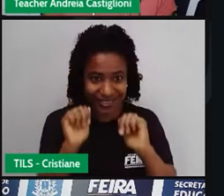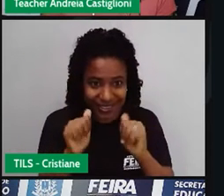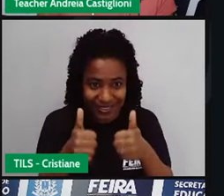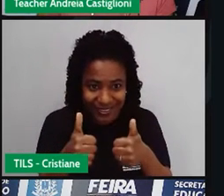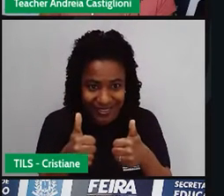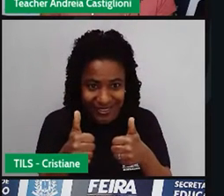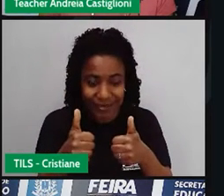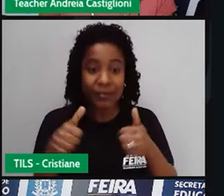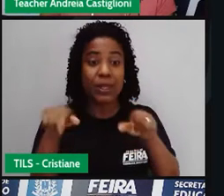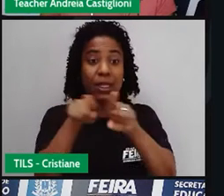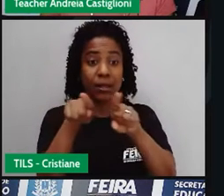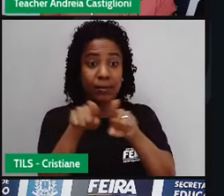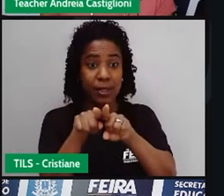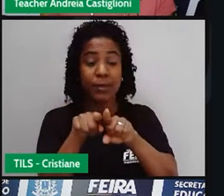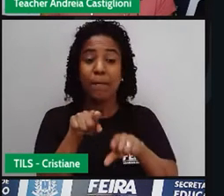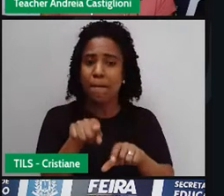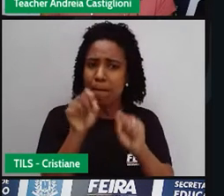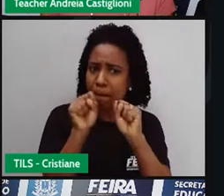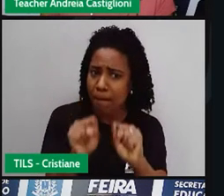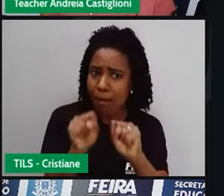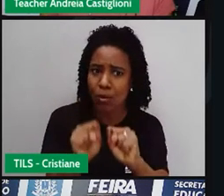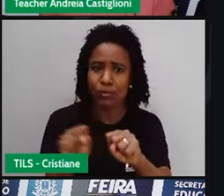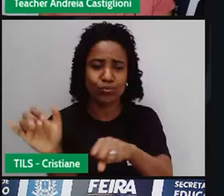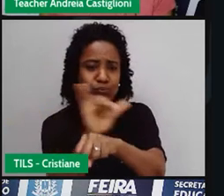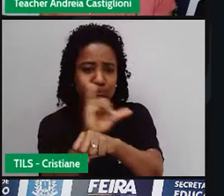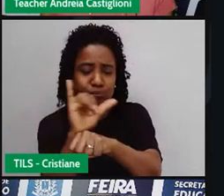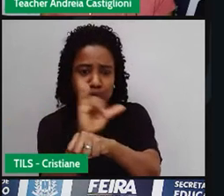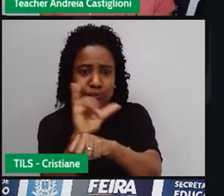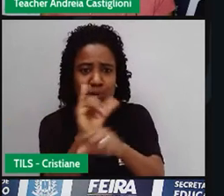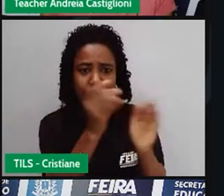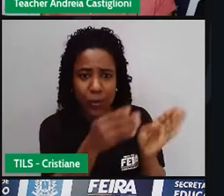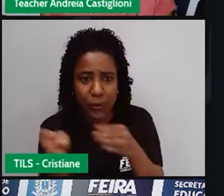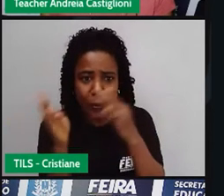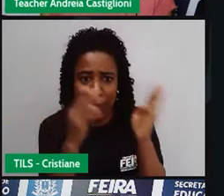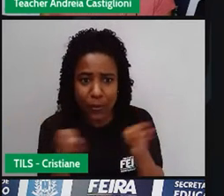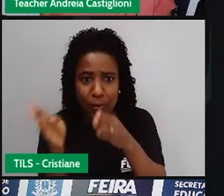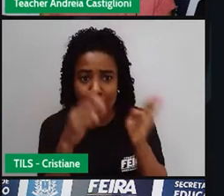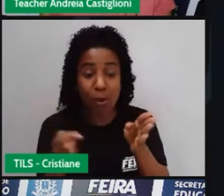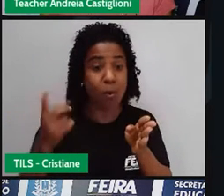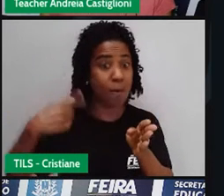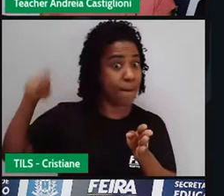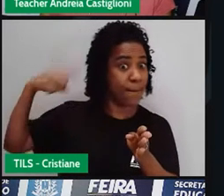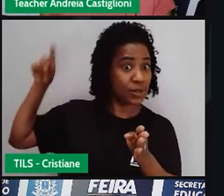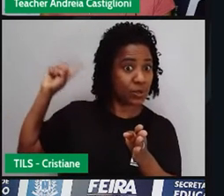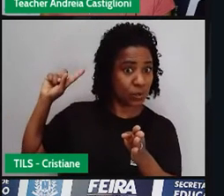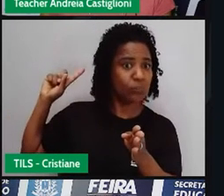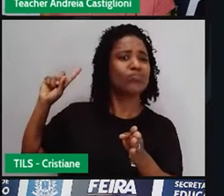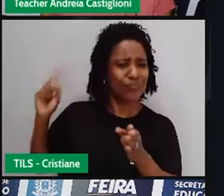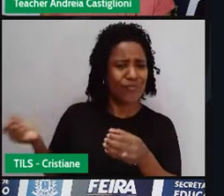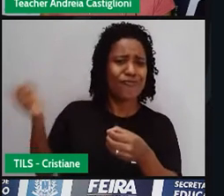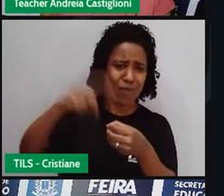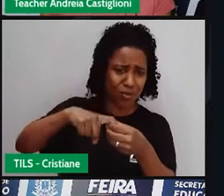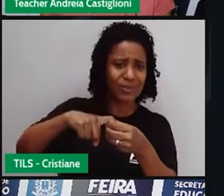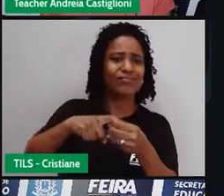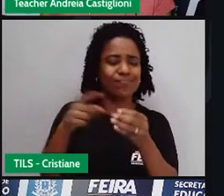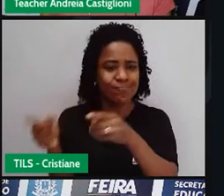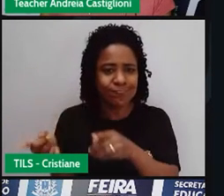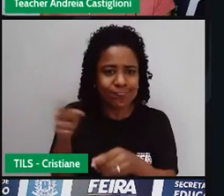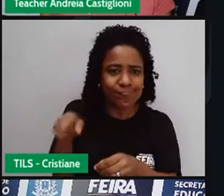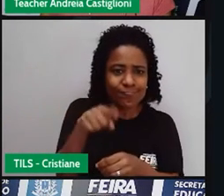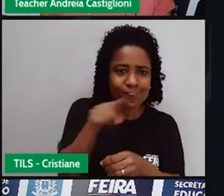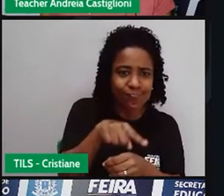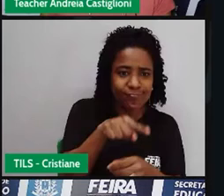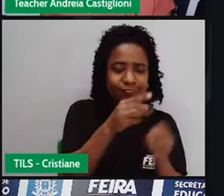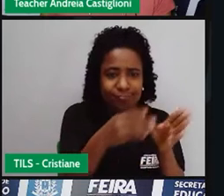você também pode assistir essa aula e todas as outras quantas vezes quiser e esse inclusive